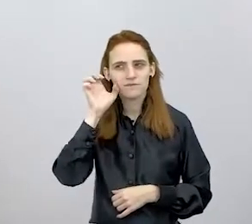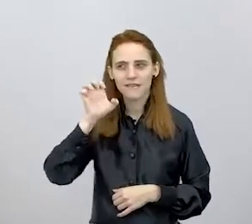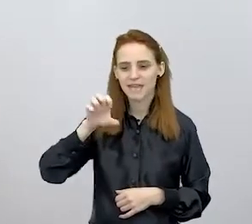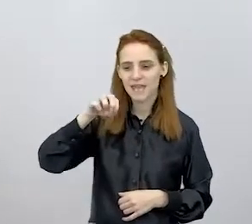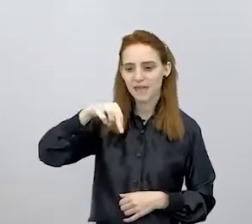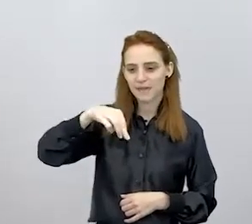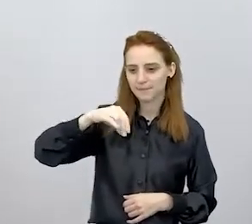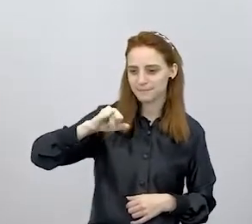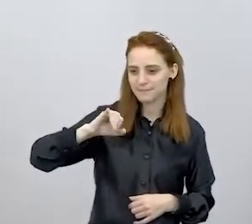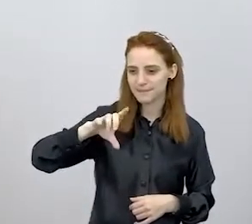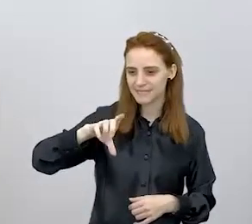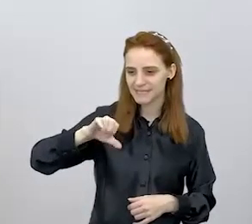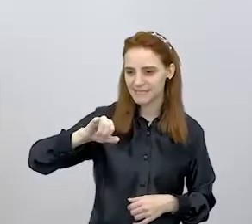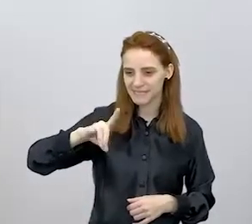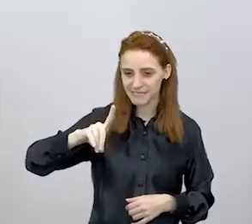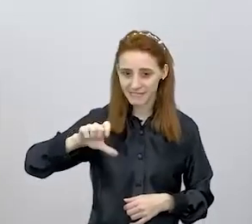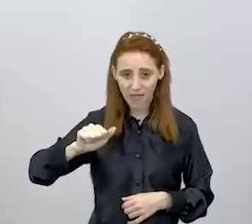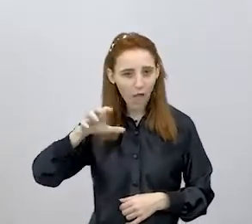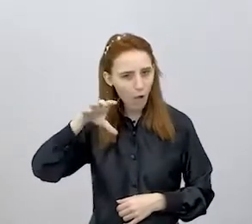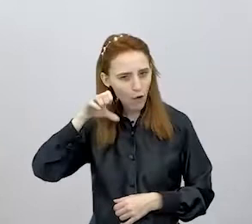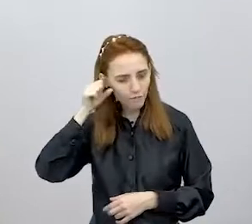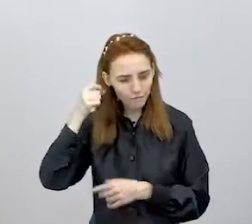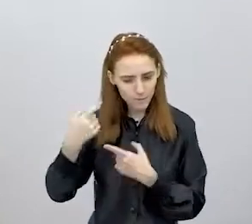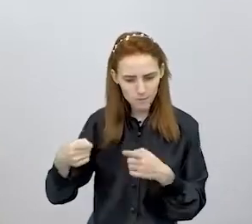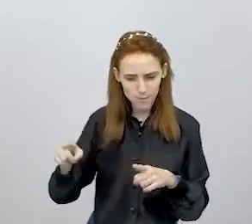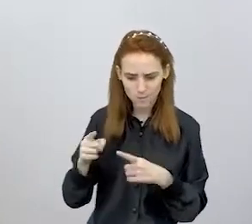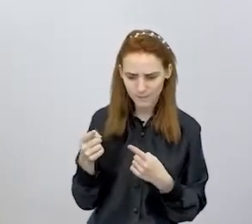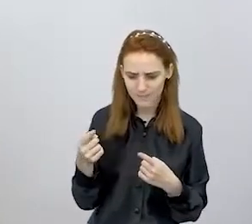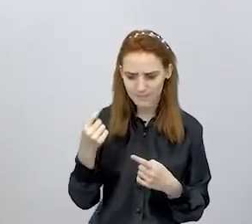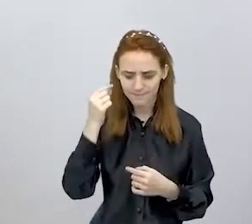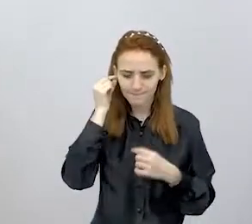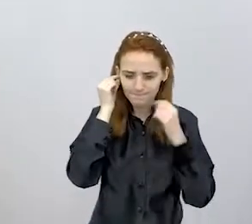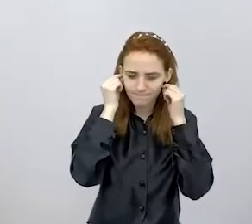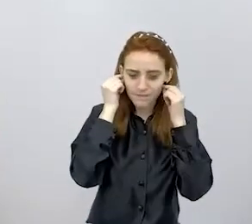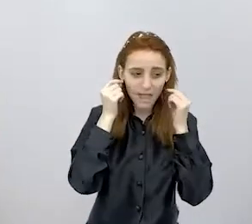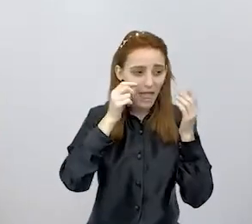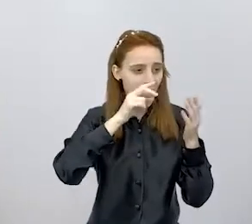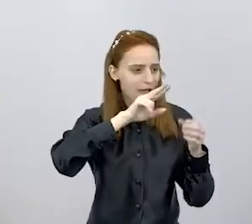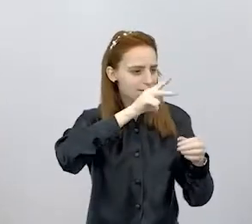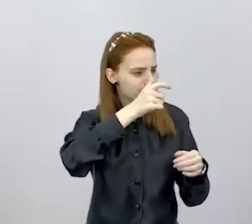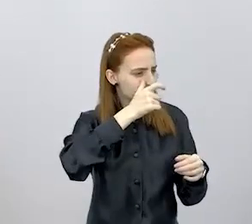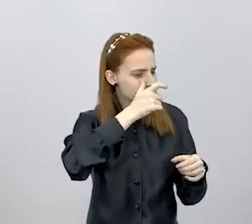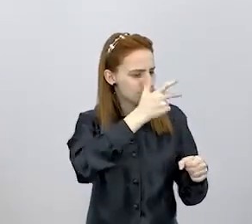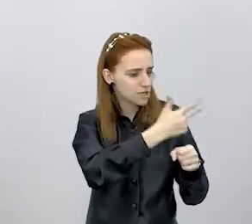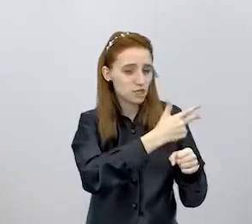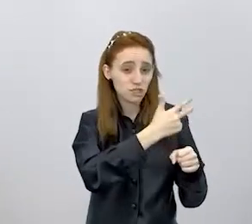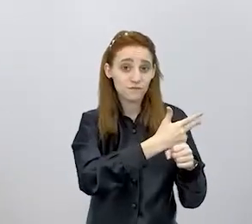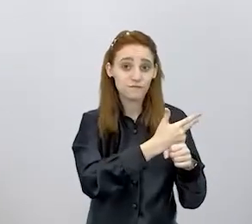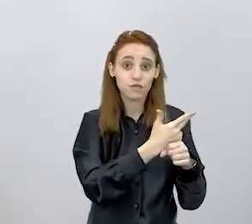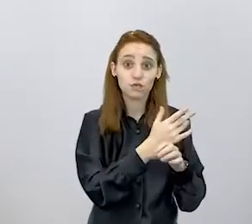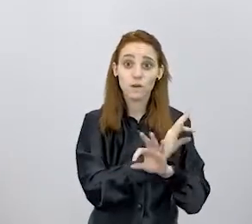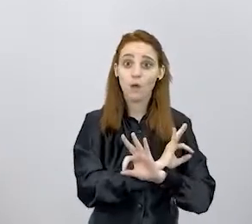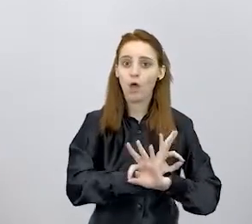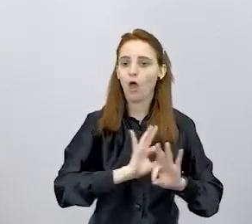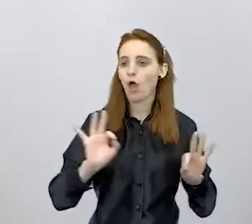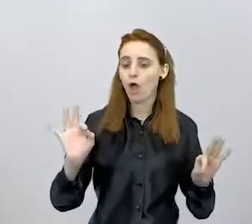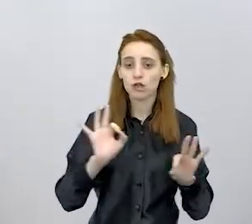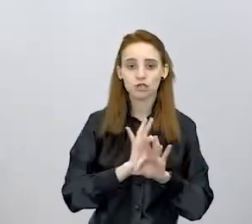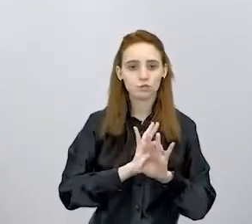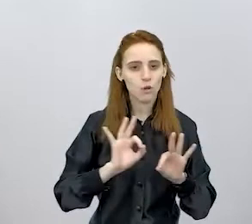Emicida, eu ouvi o álbum primeiro, e aí eu fui ver o documentário. Gente, é maravilhoso e tá dentro,